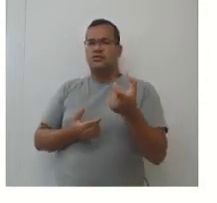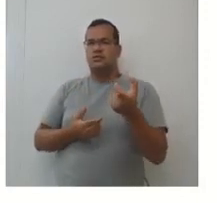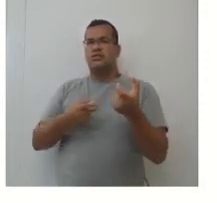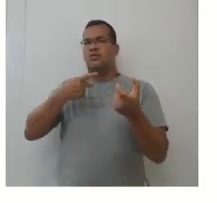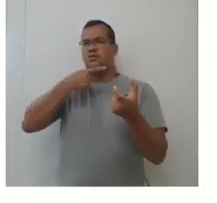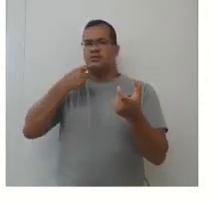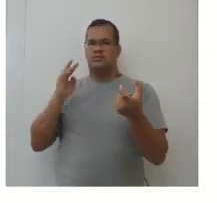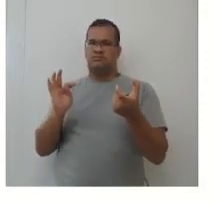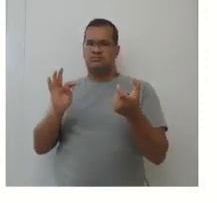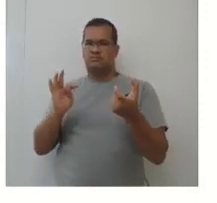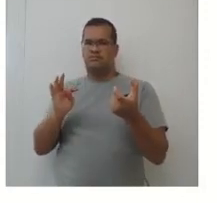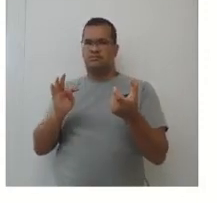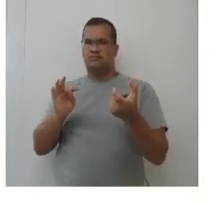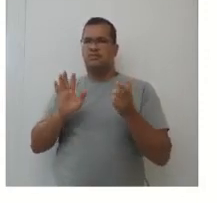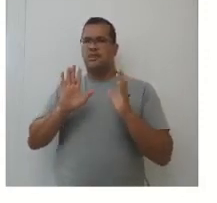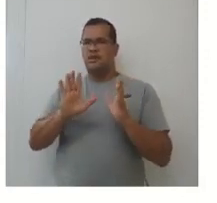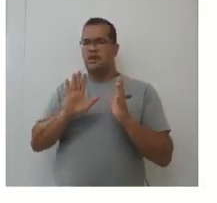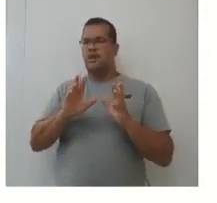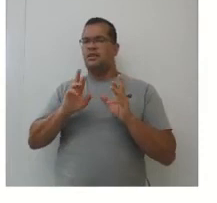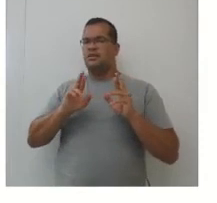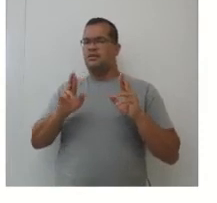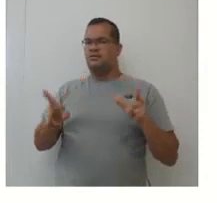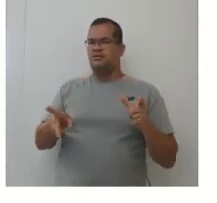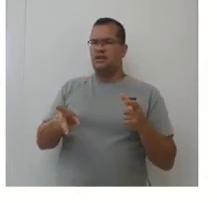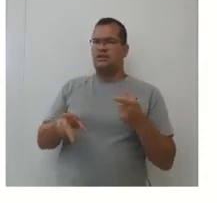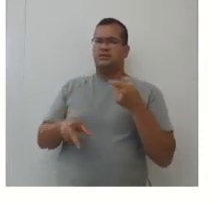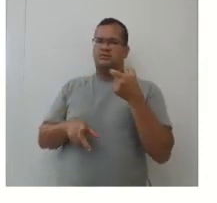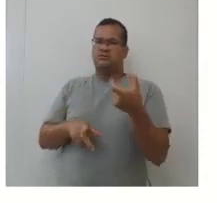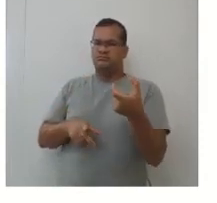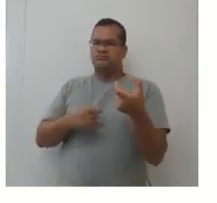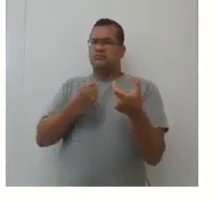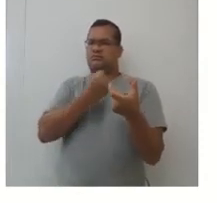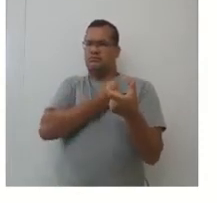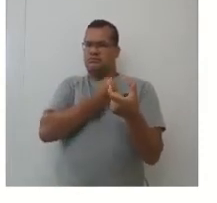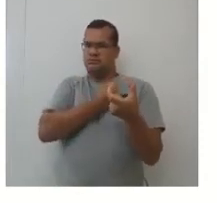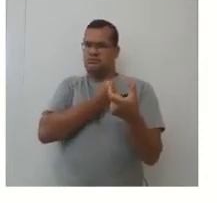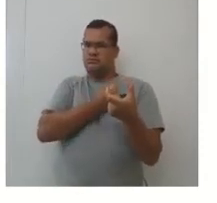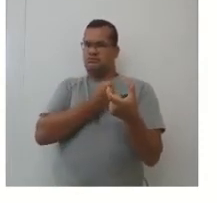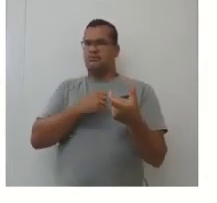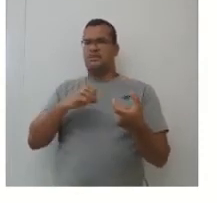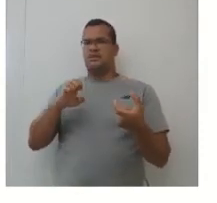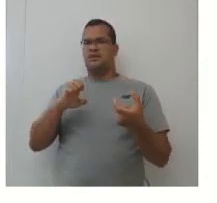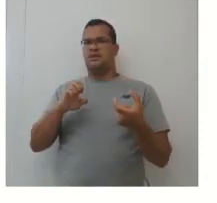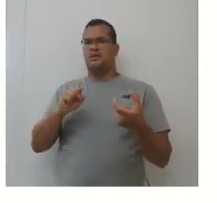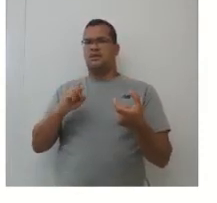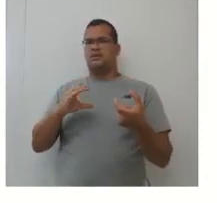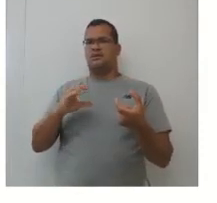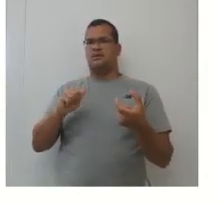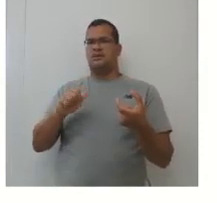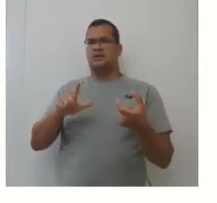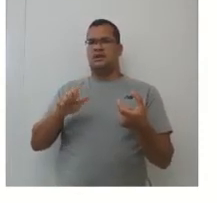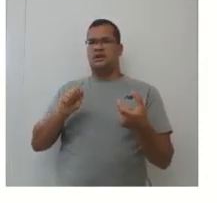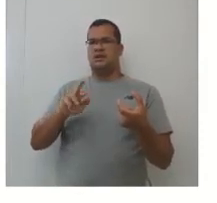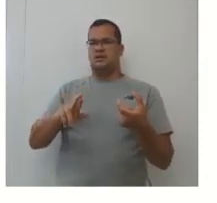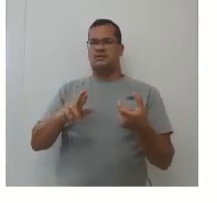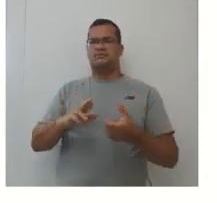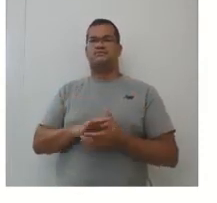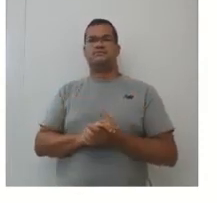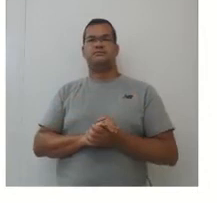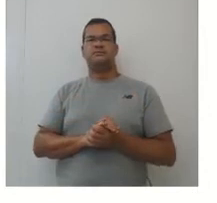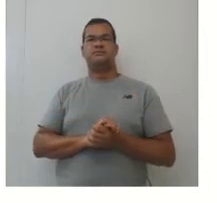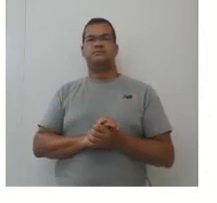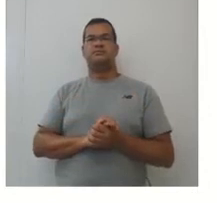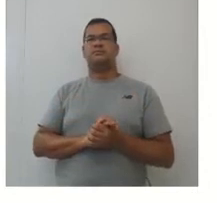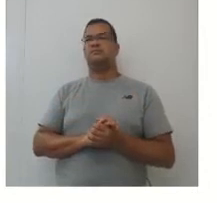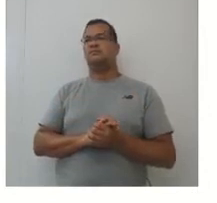universo vetorial é um pouco diferente do universo escalar. Vamos juntos.